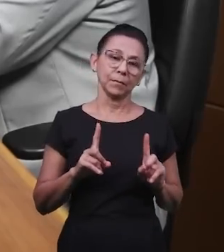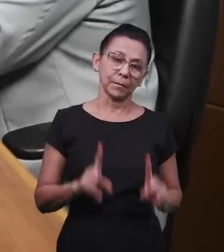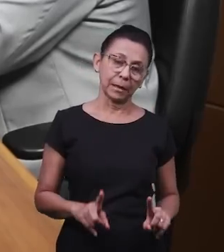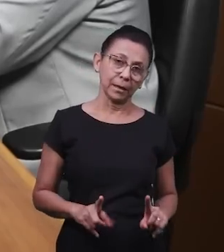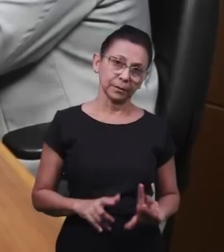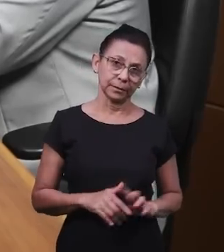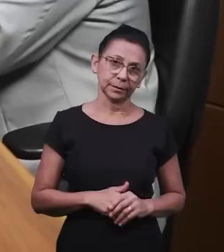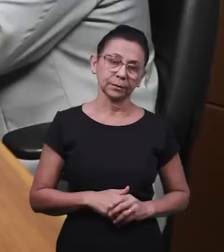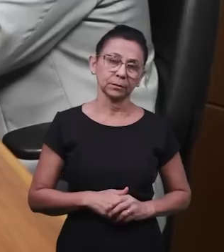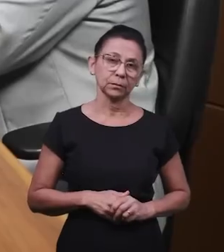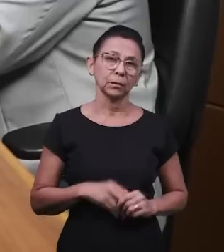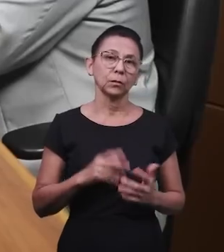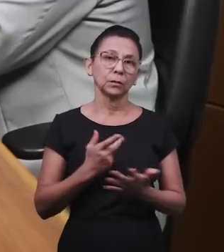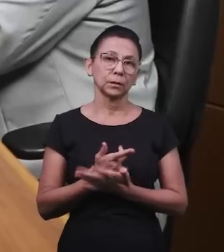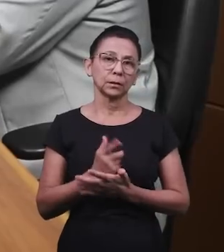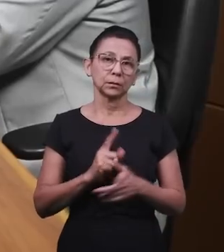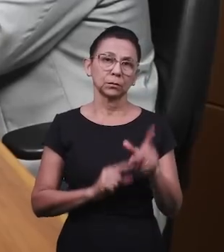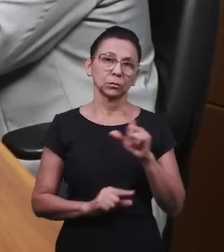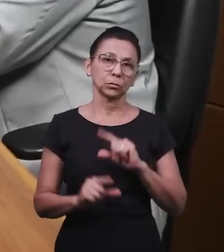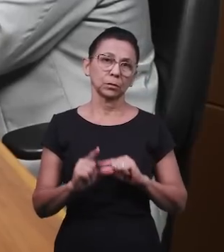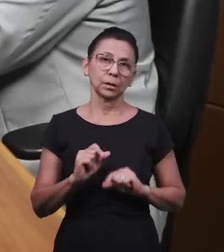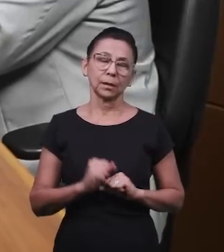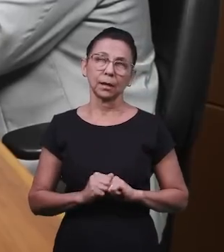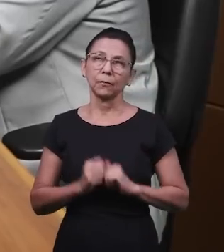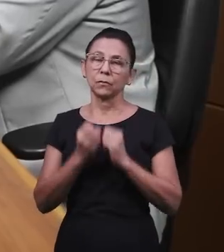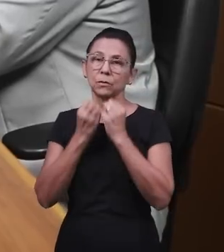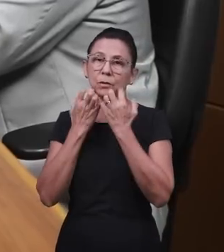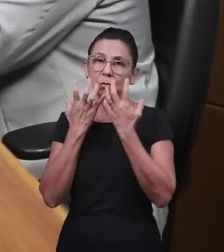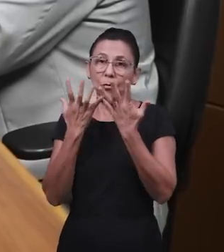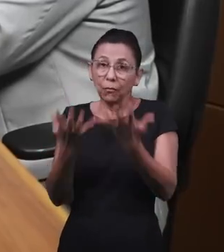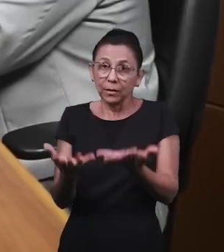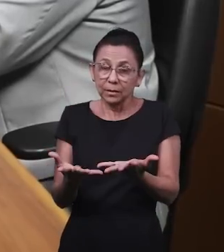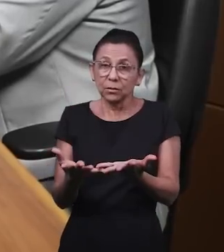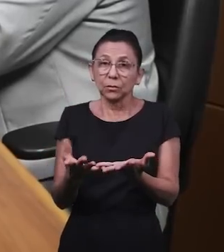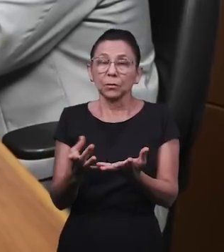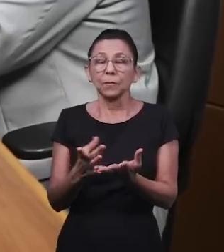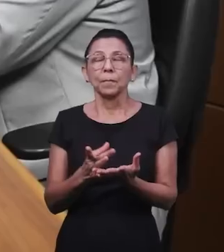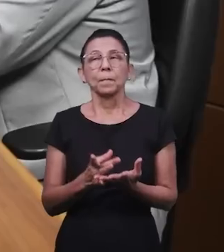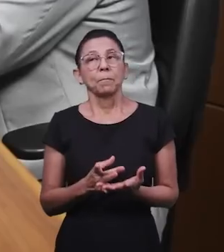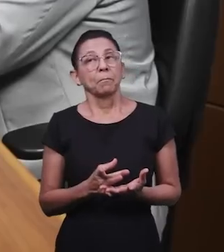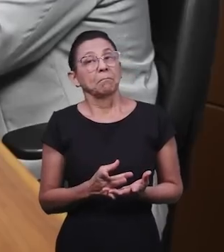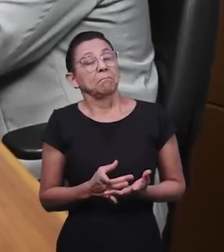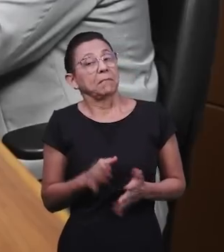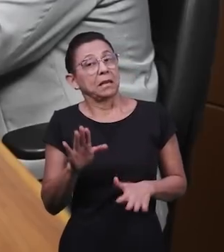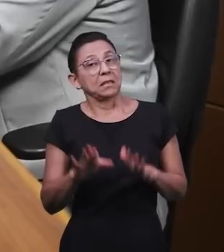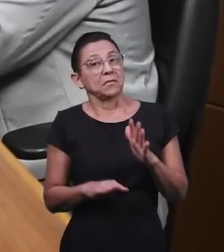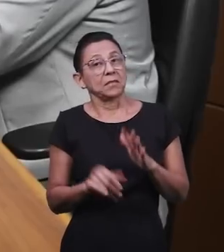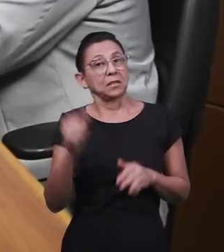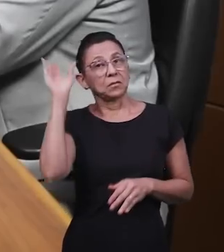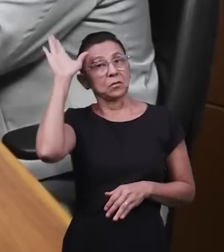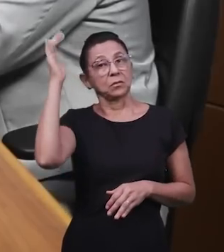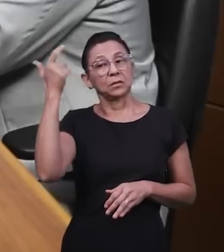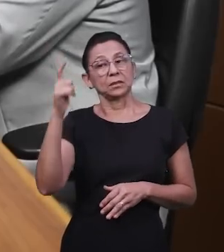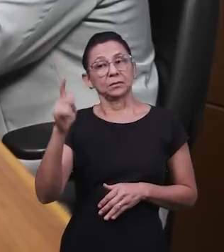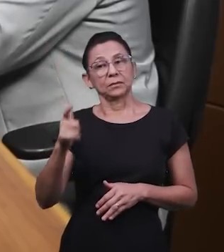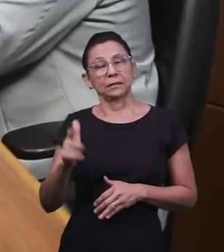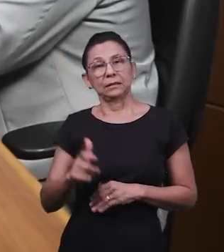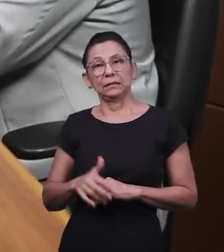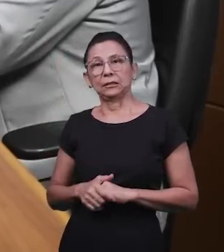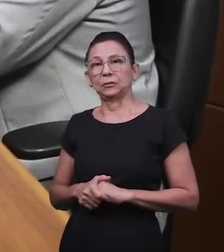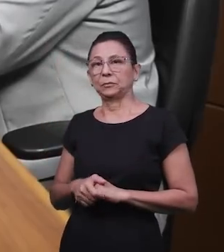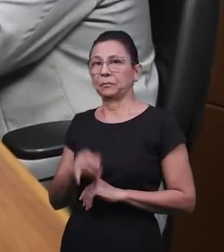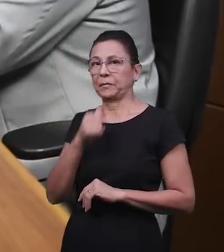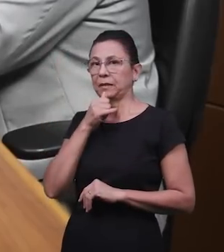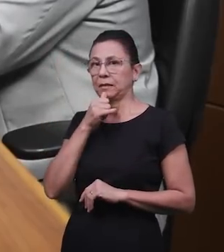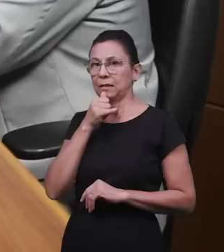Nem sempre a confissão resolve o problema. Ah, eu confessei o problema, está tudo resolvido. A vida não resolve, não. Eu vou dar